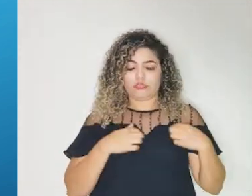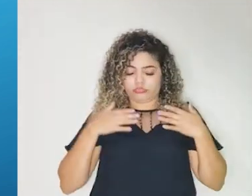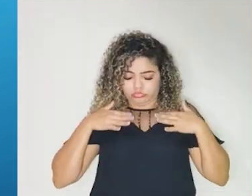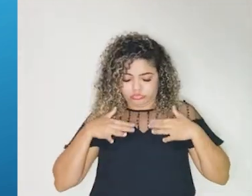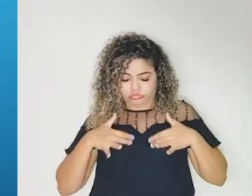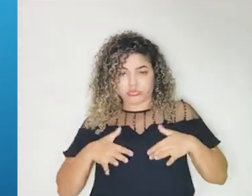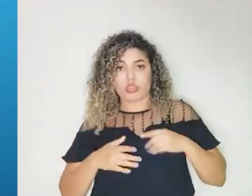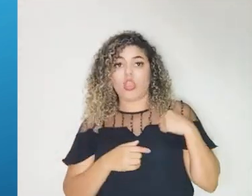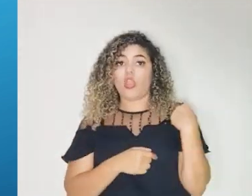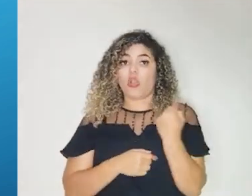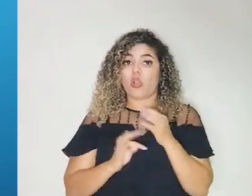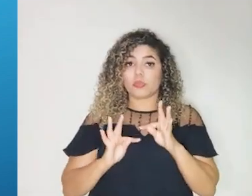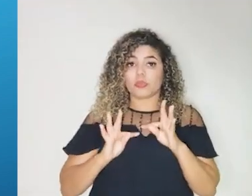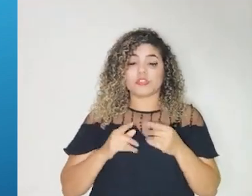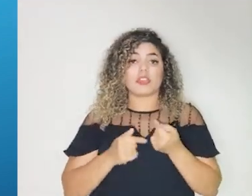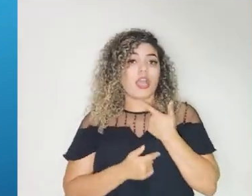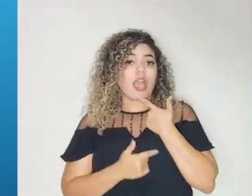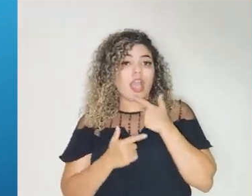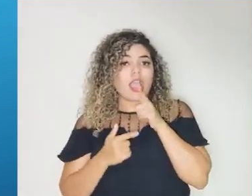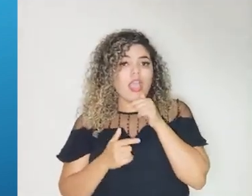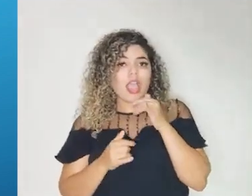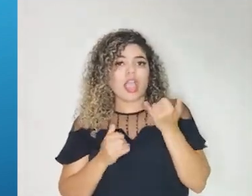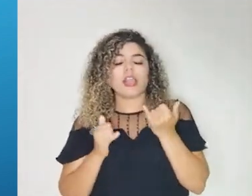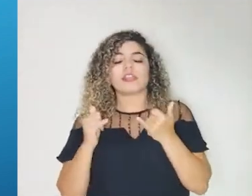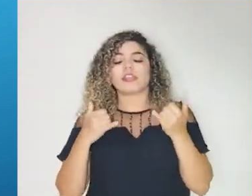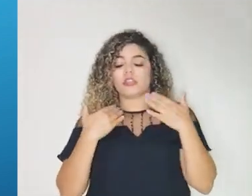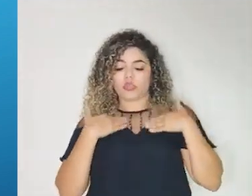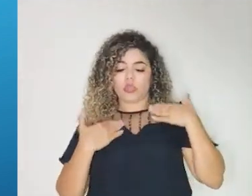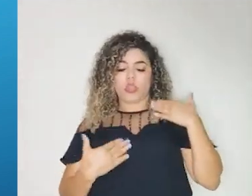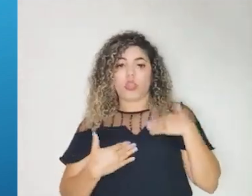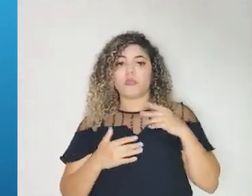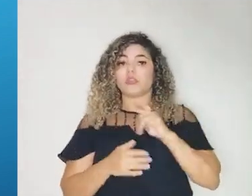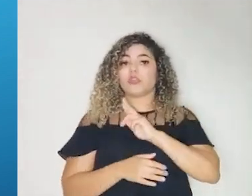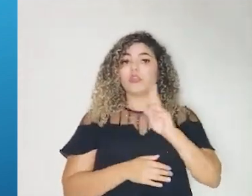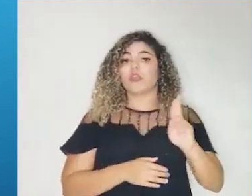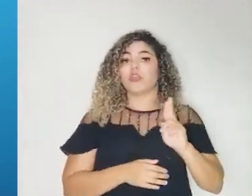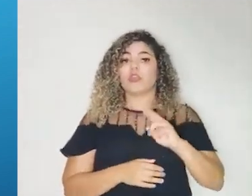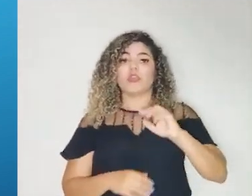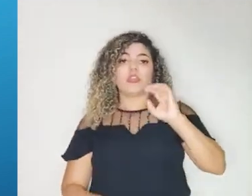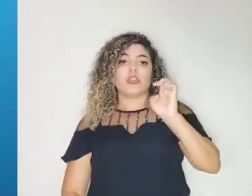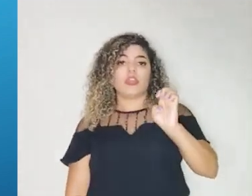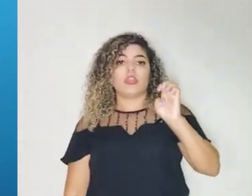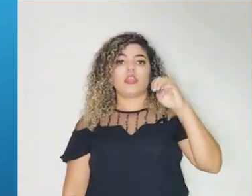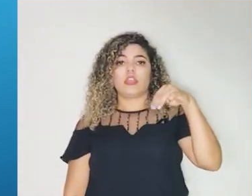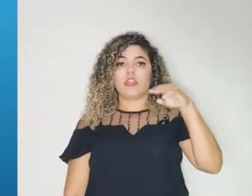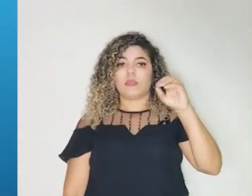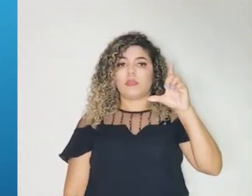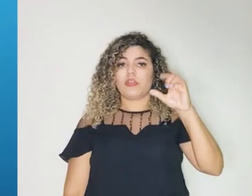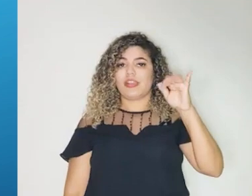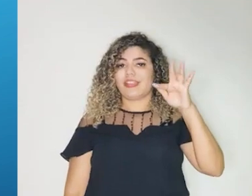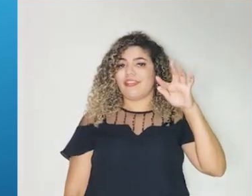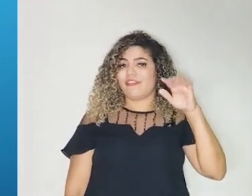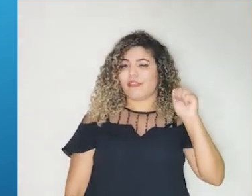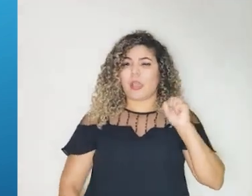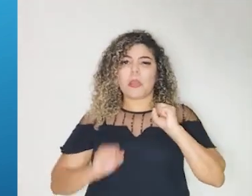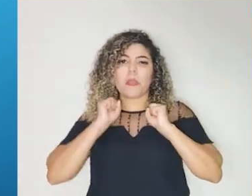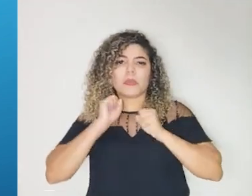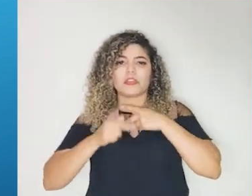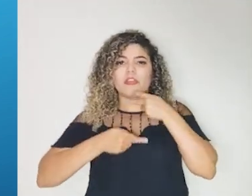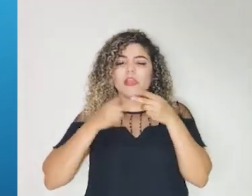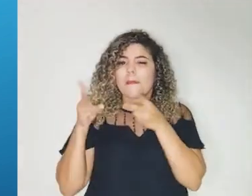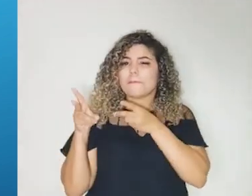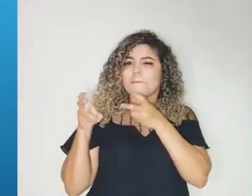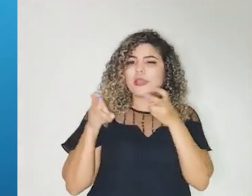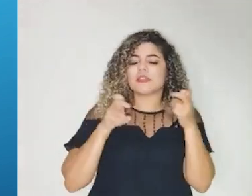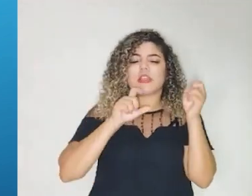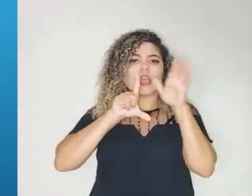e órgãos. Já o líquido que circula pelo corpo desses animais é chamado de hemolinfa. Então nós podemos aqui observar